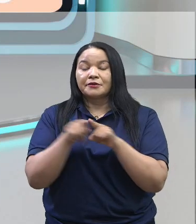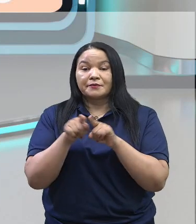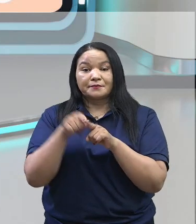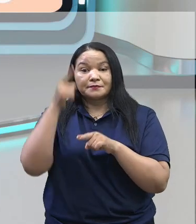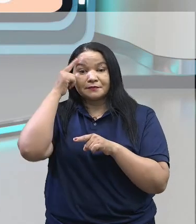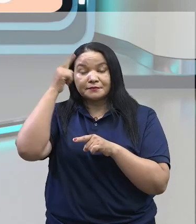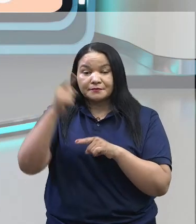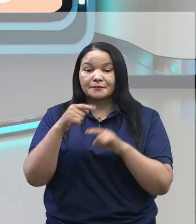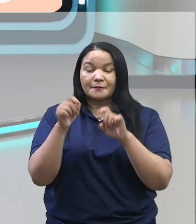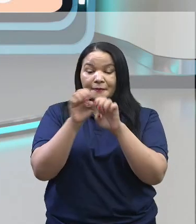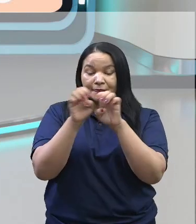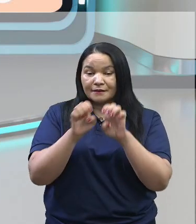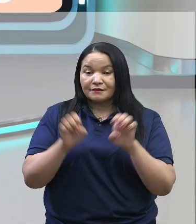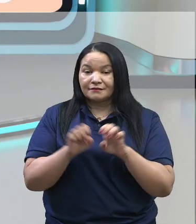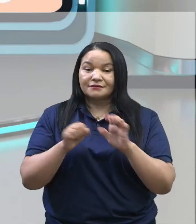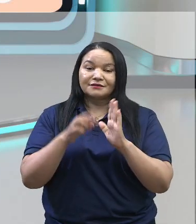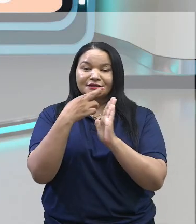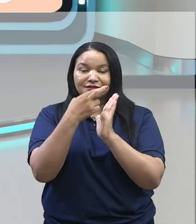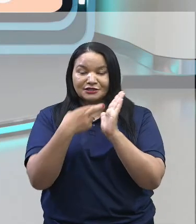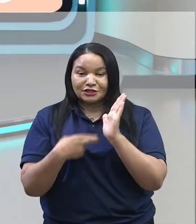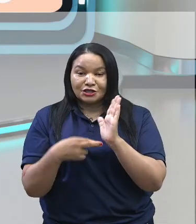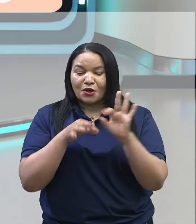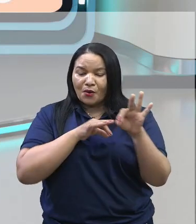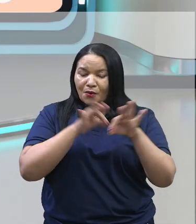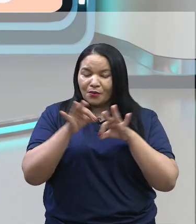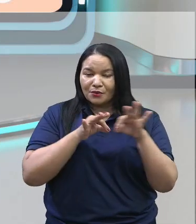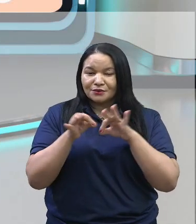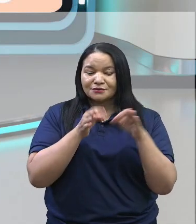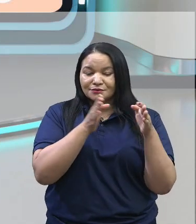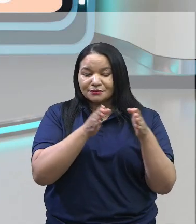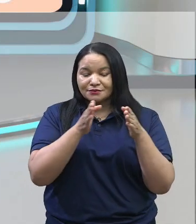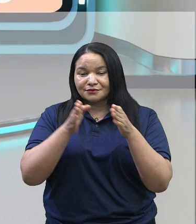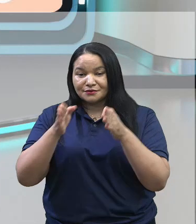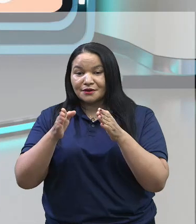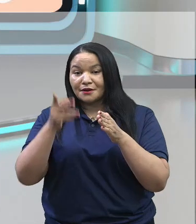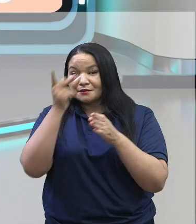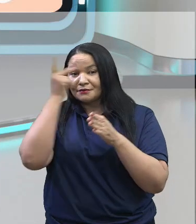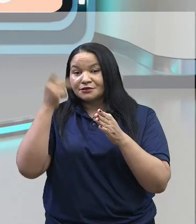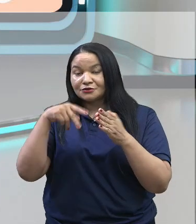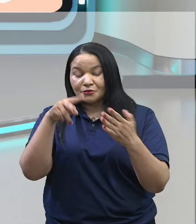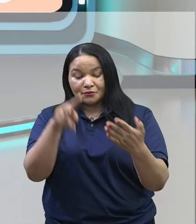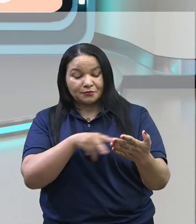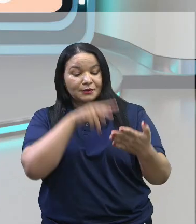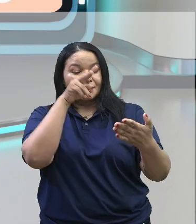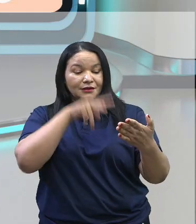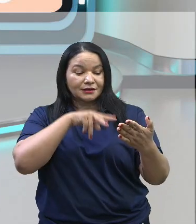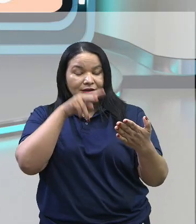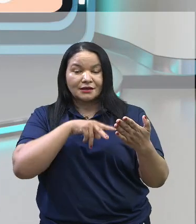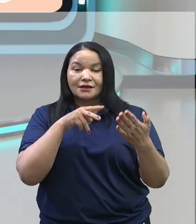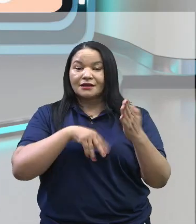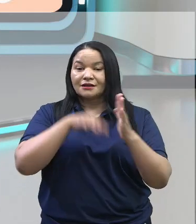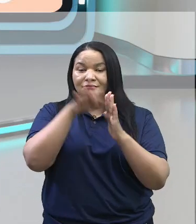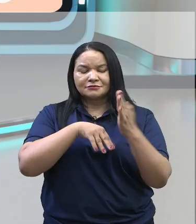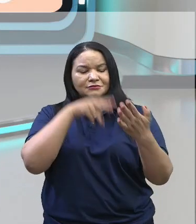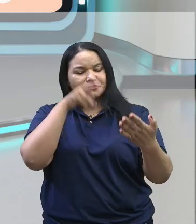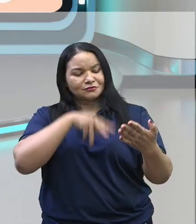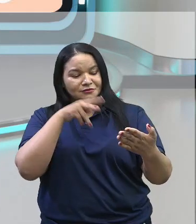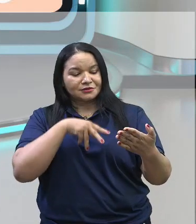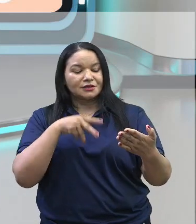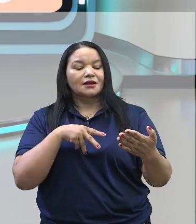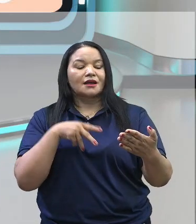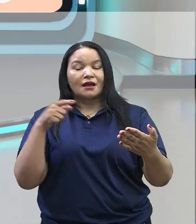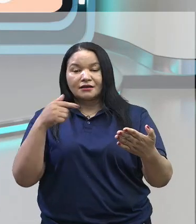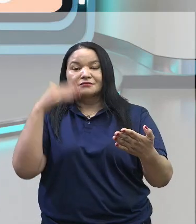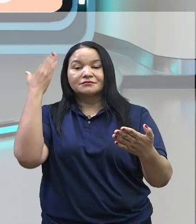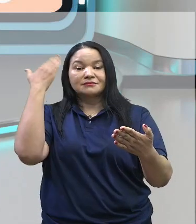da redação é uma organização para que quem lê o texto produzido